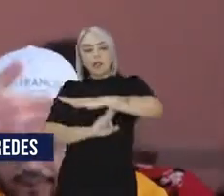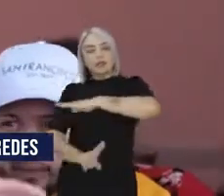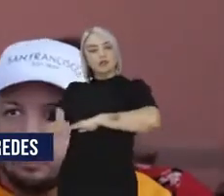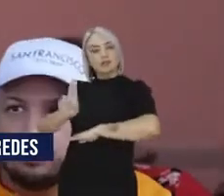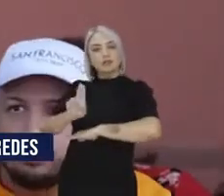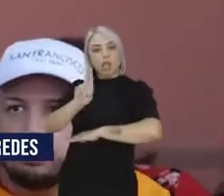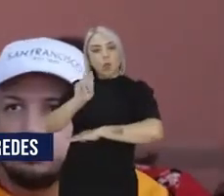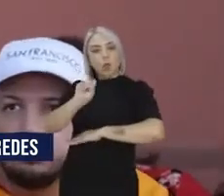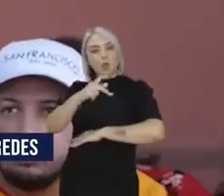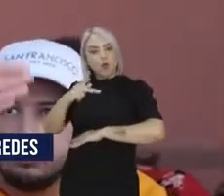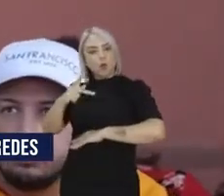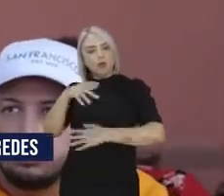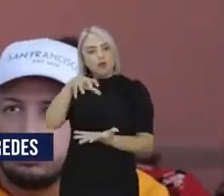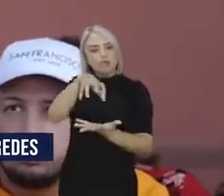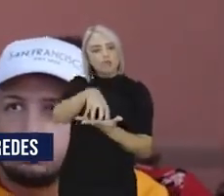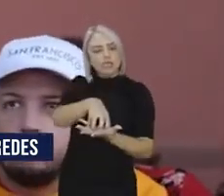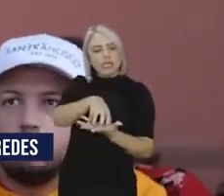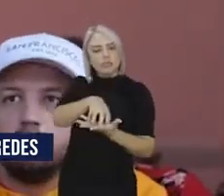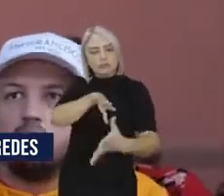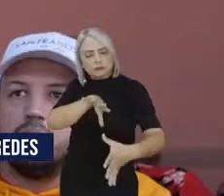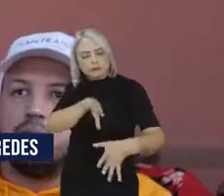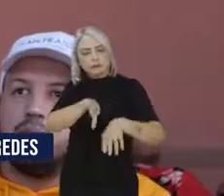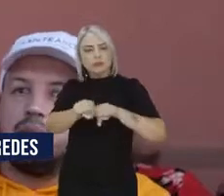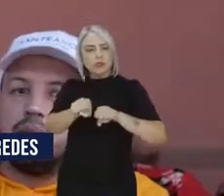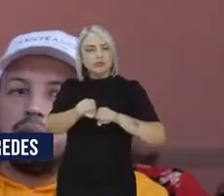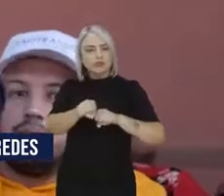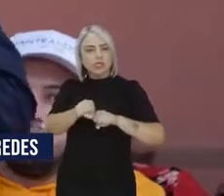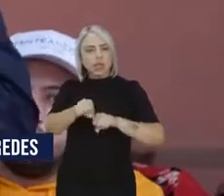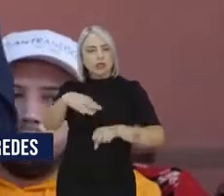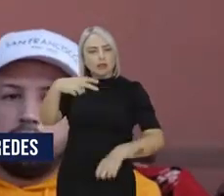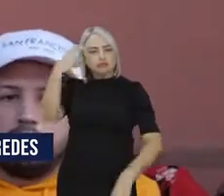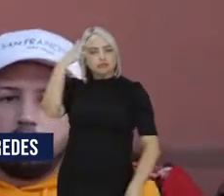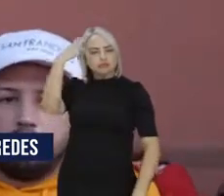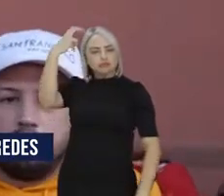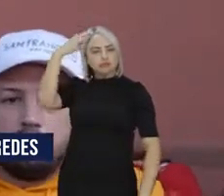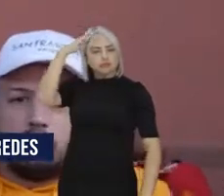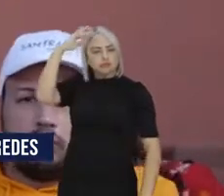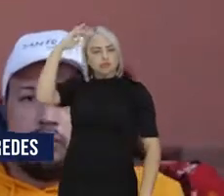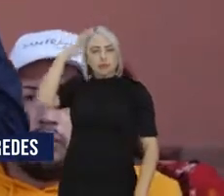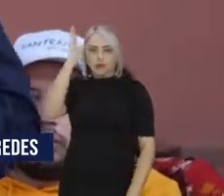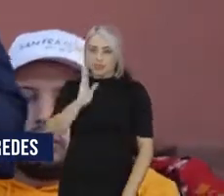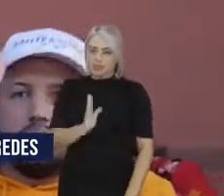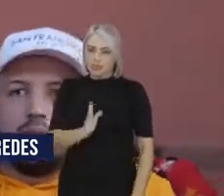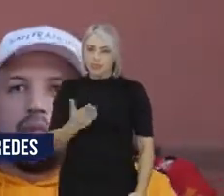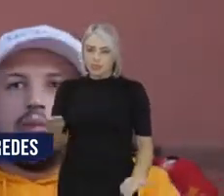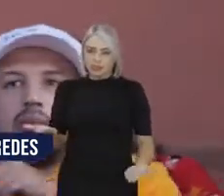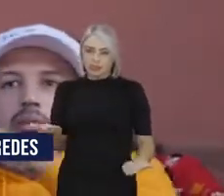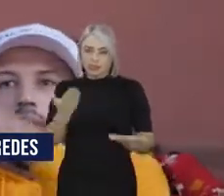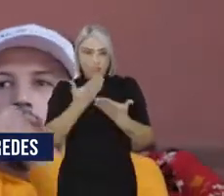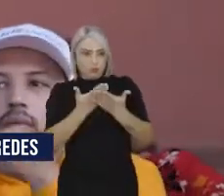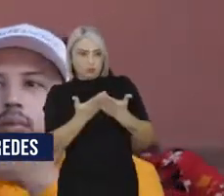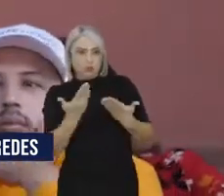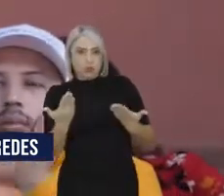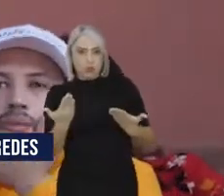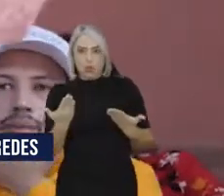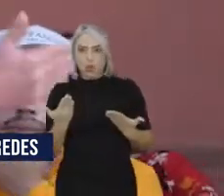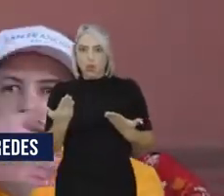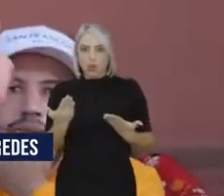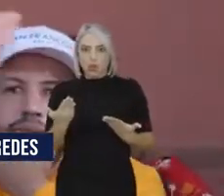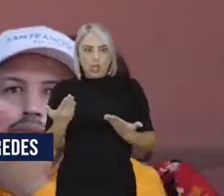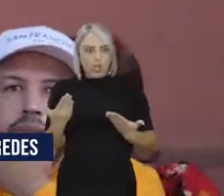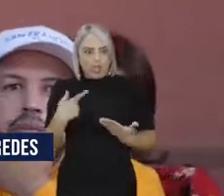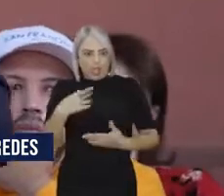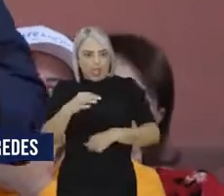de formação da intelectualidade brasileira. Você dizer que estudou na USP era uma coisa chique, era um cartão de